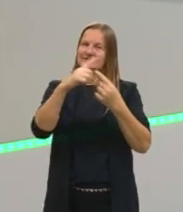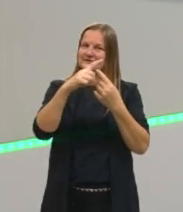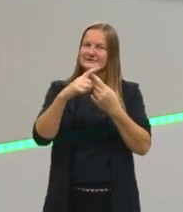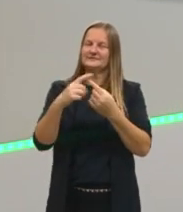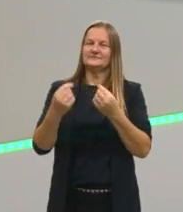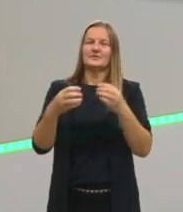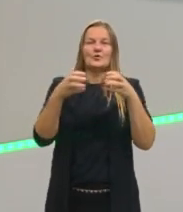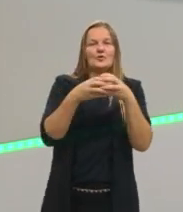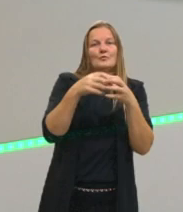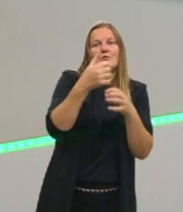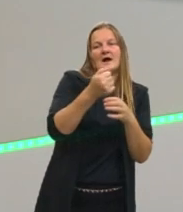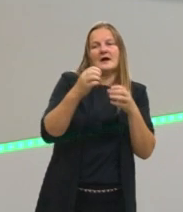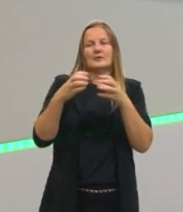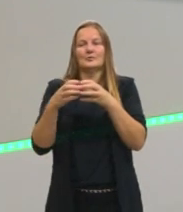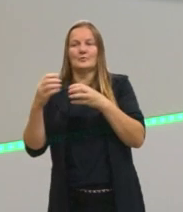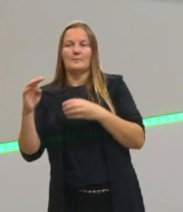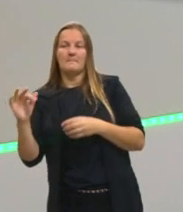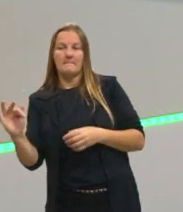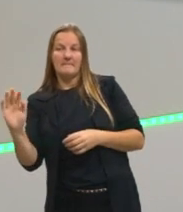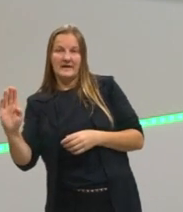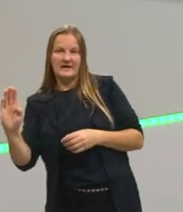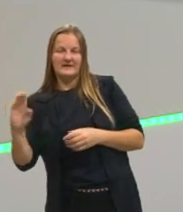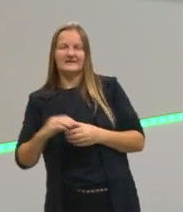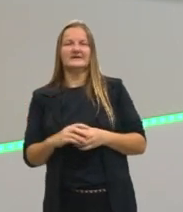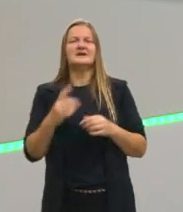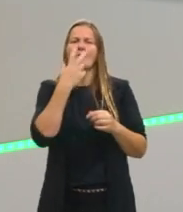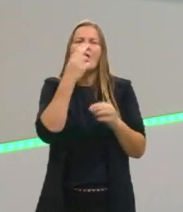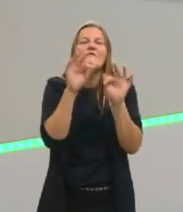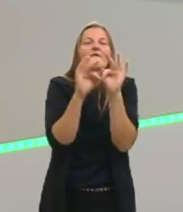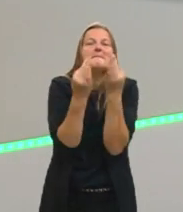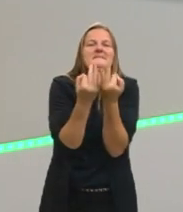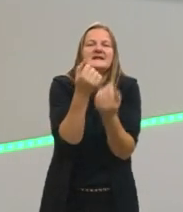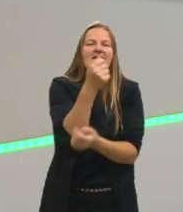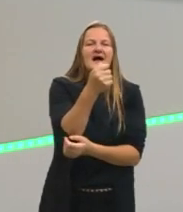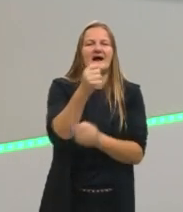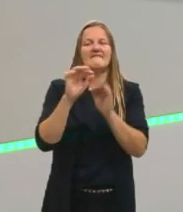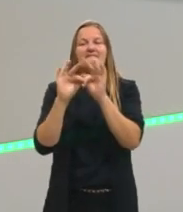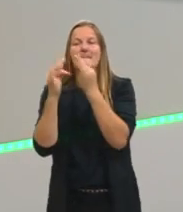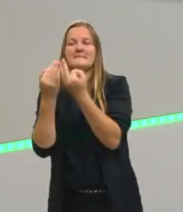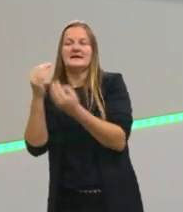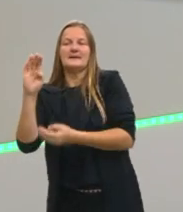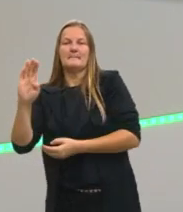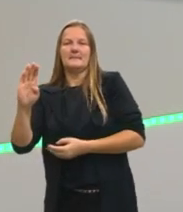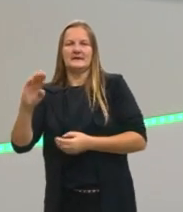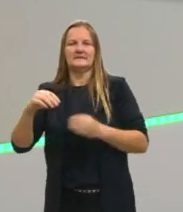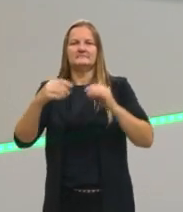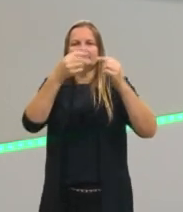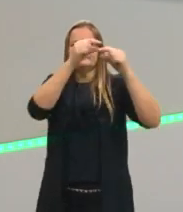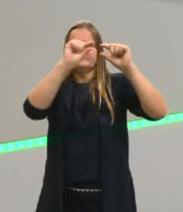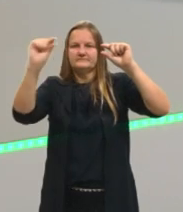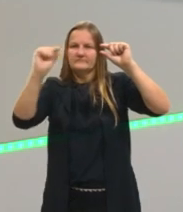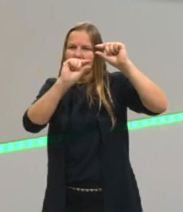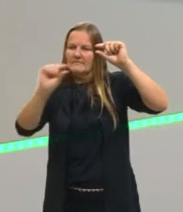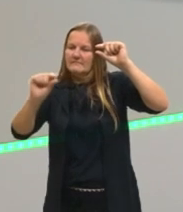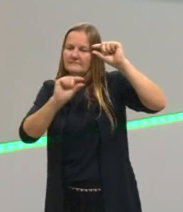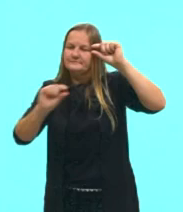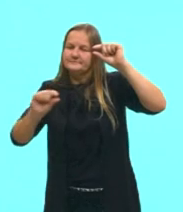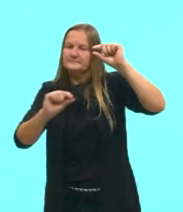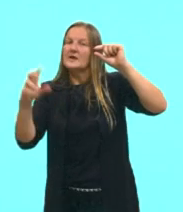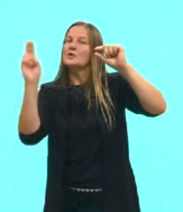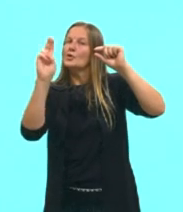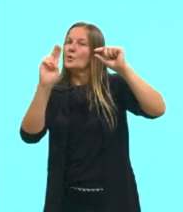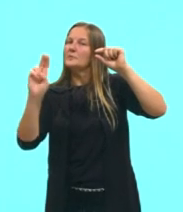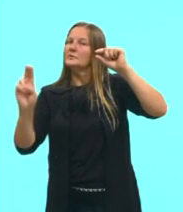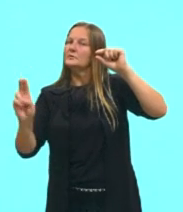em familiar e família b a família ela tem esse nome específico né Cada cada linha tem um nome específico então é